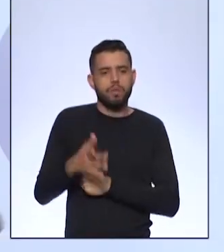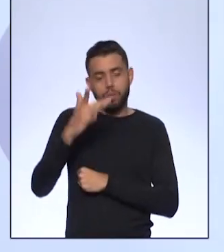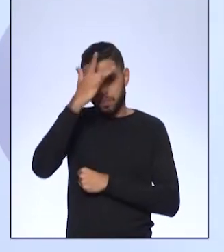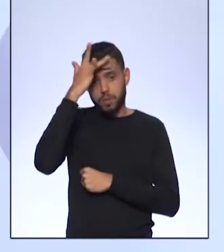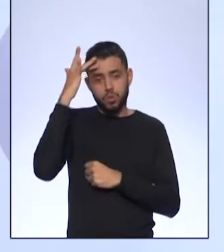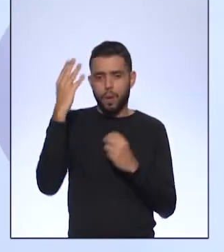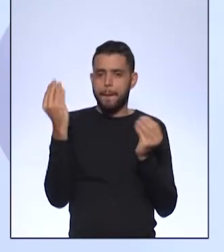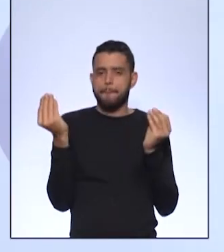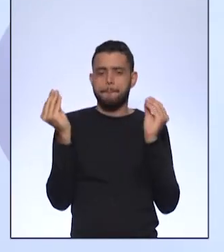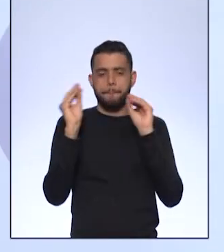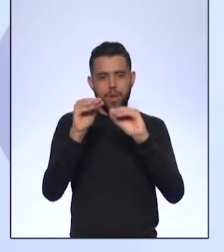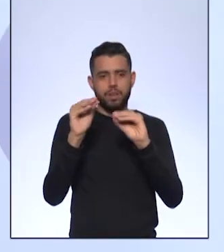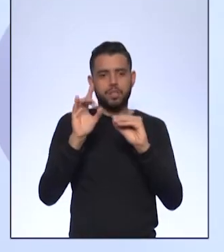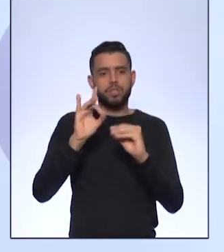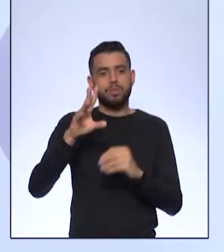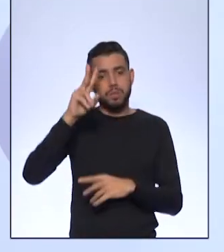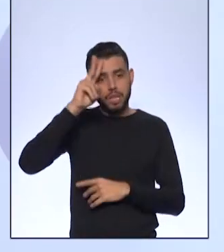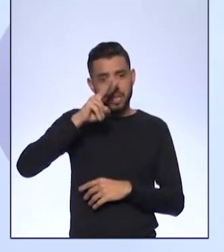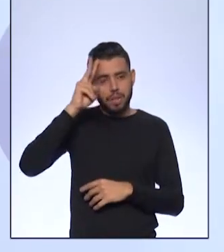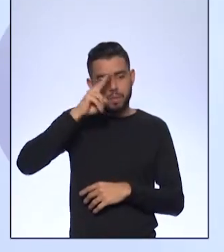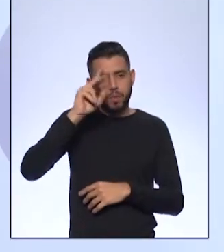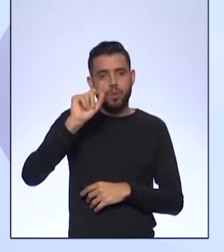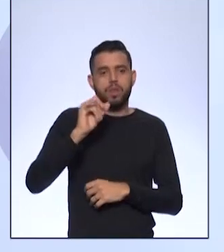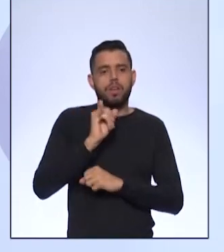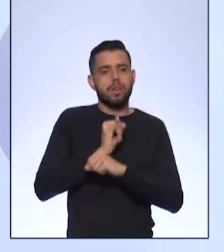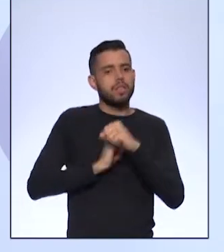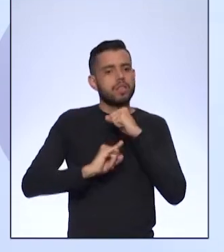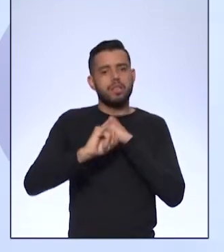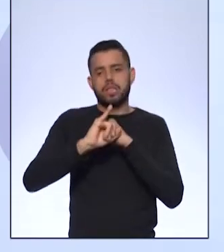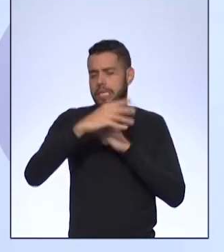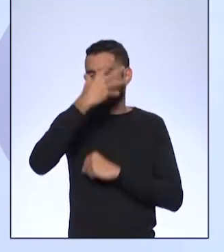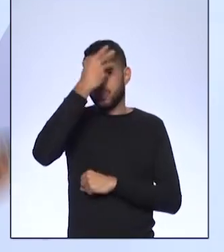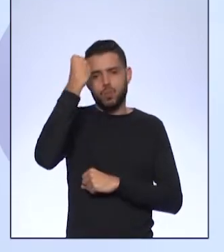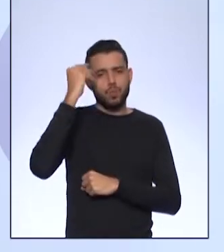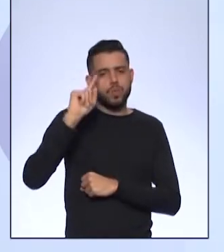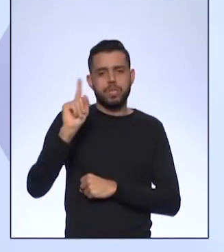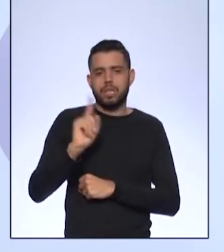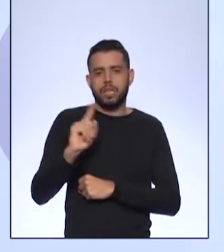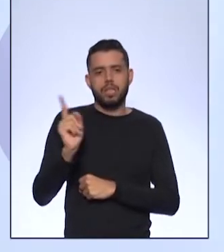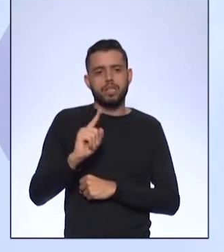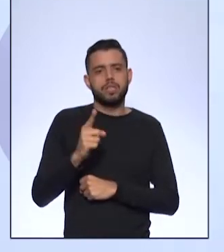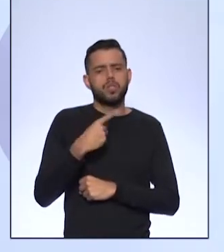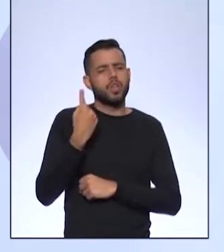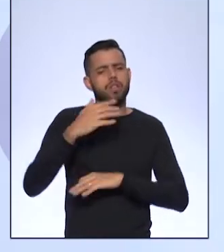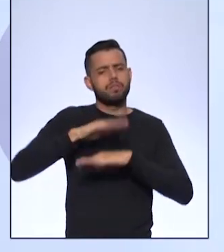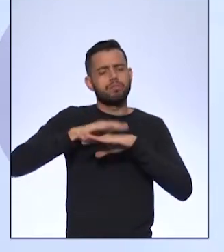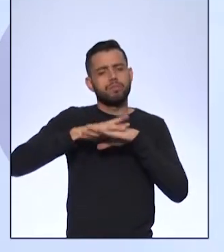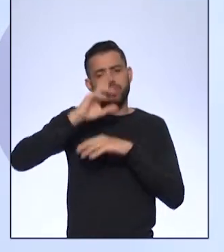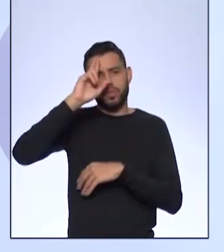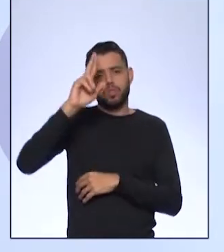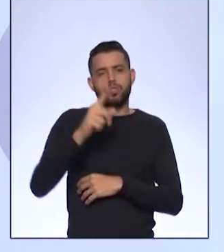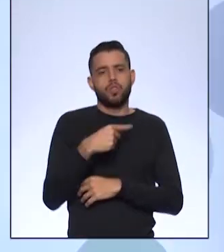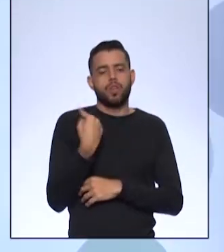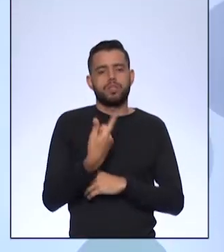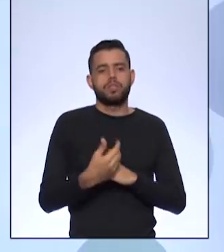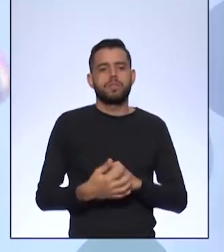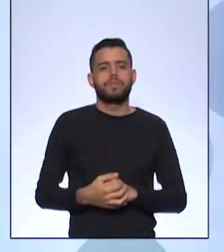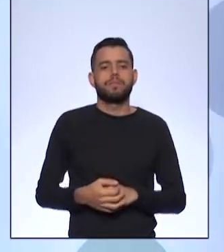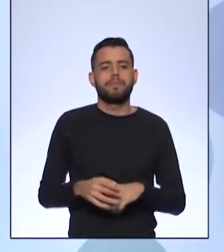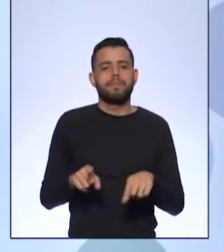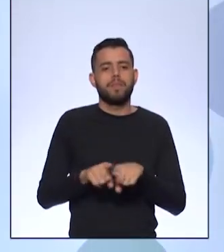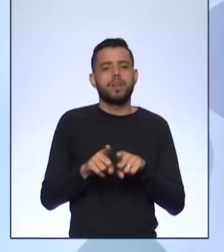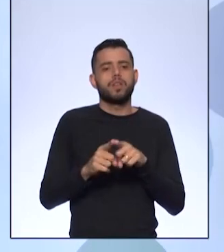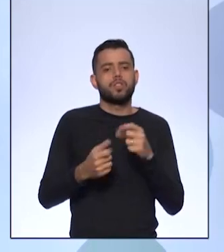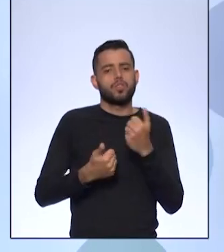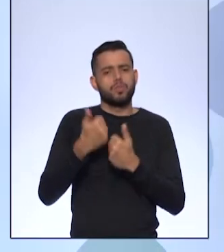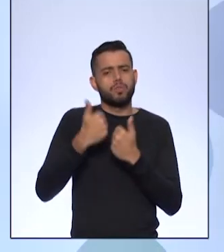foto e fala, só para você lembrar que a internet nunca esquece que a gente é dono de nós mesmos, blá, blá, blá, blá. Aconteceu também a questão de jogador de